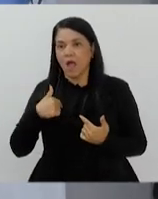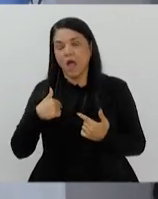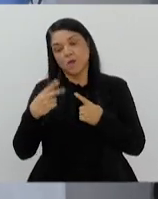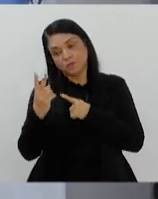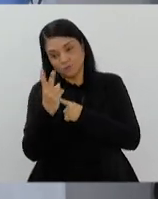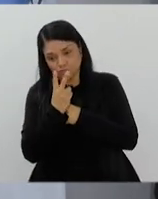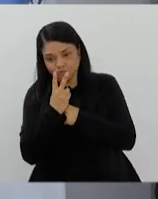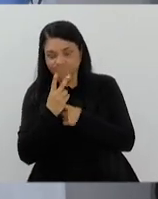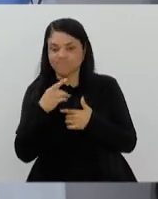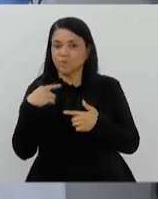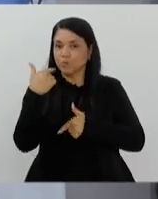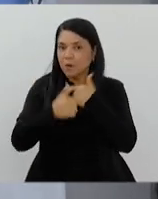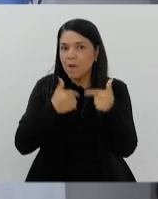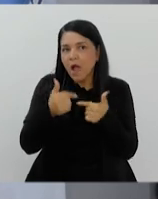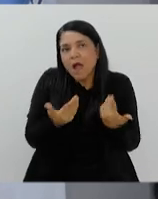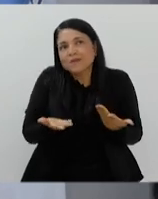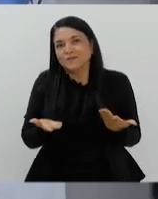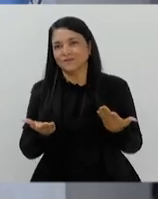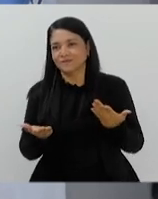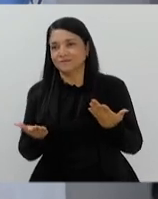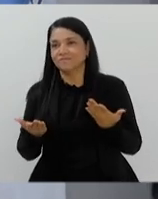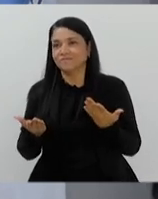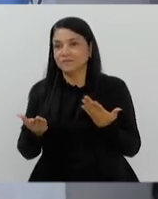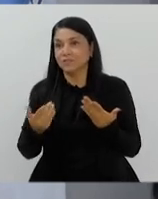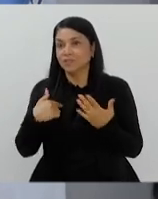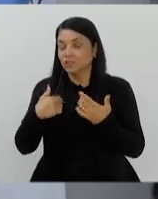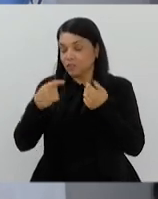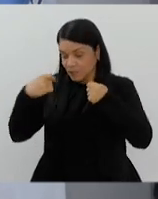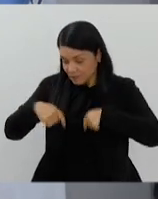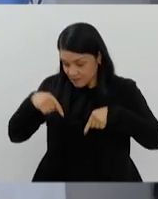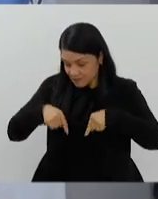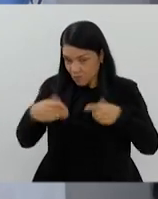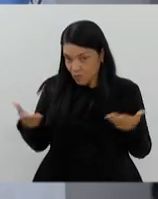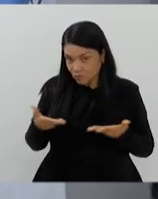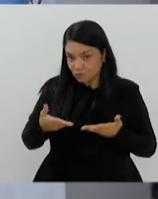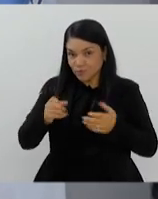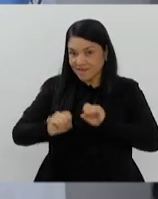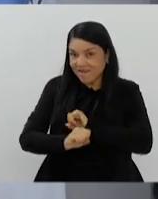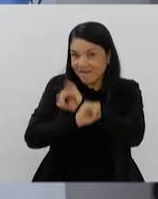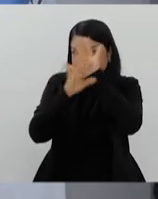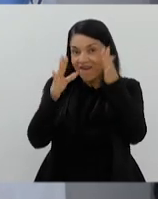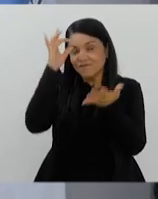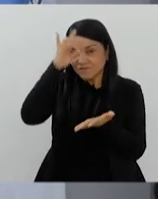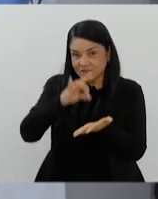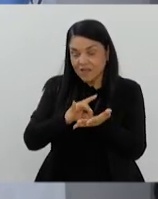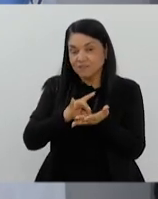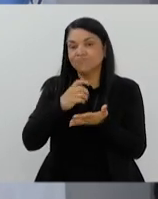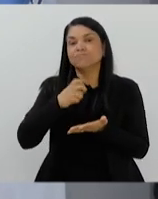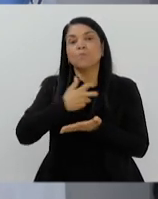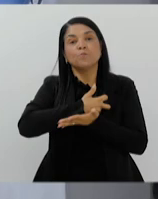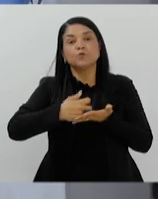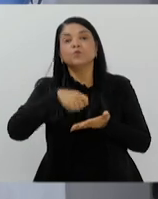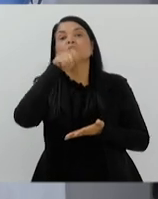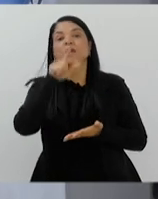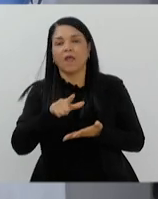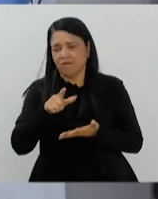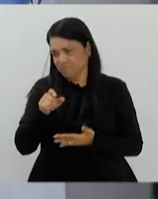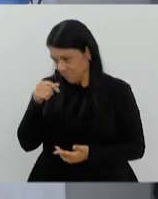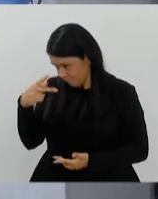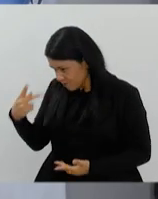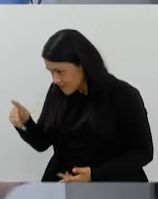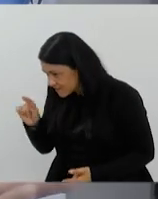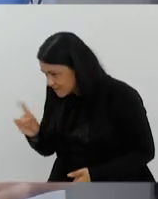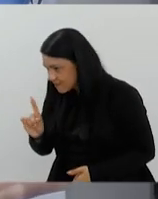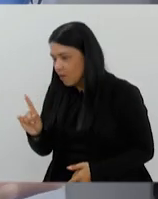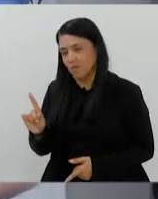família lógico a gente não tá aqui para crucificar a senhora não a gente tá aqui para esclarecer a verdade que quem tem que ser punido não é a senhora a senhora vai só